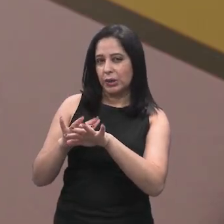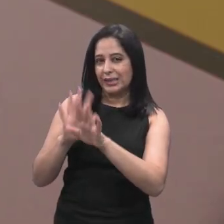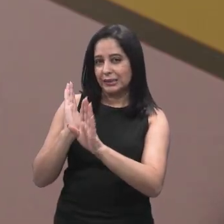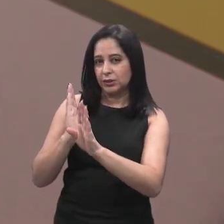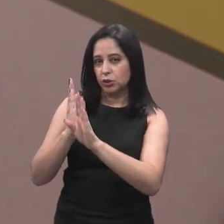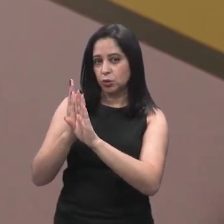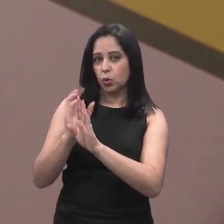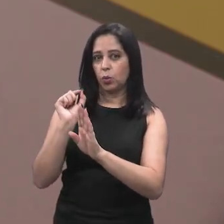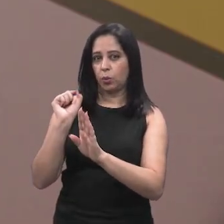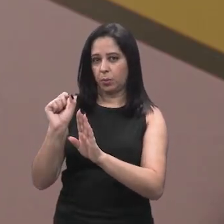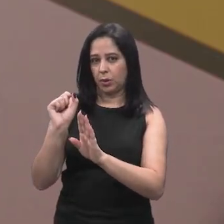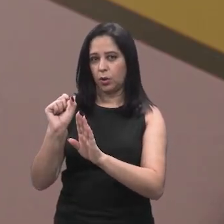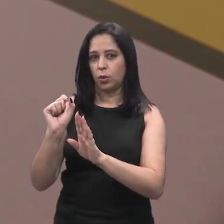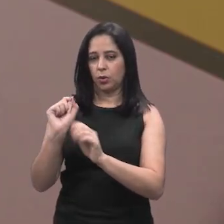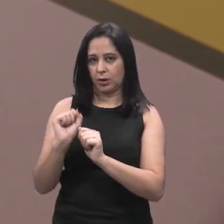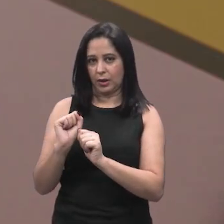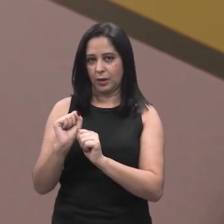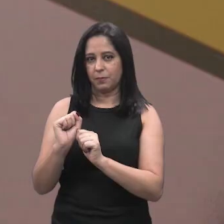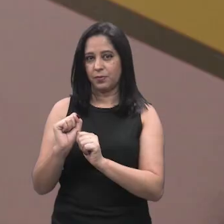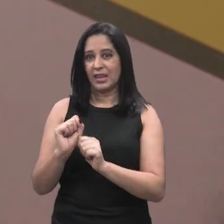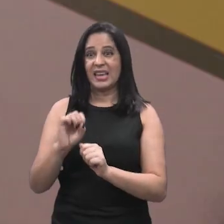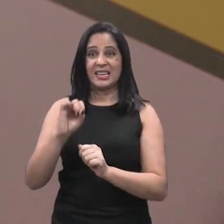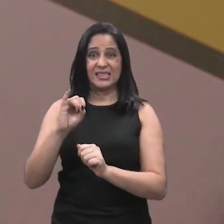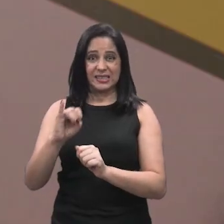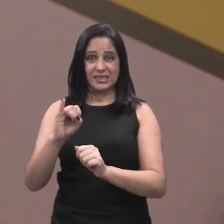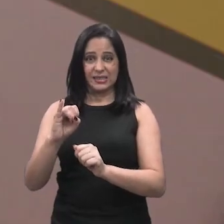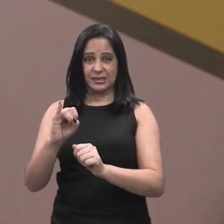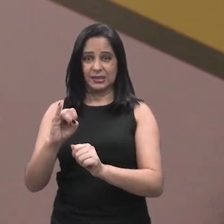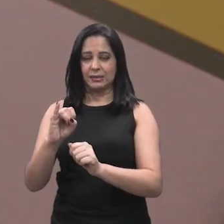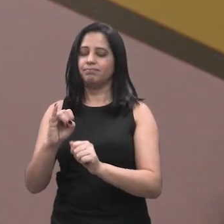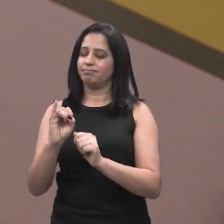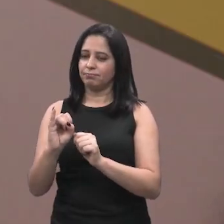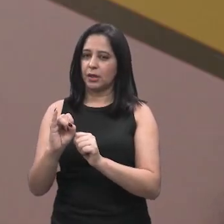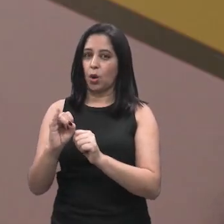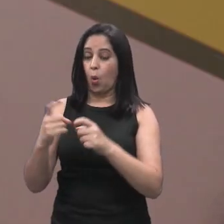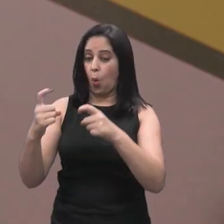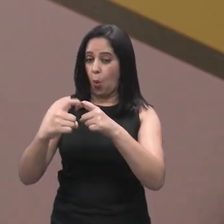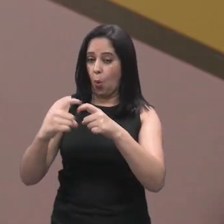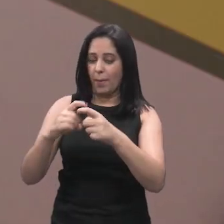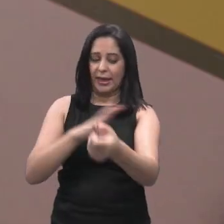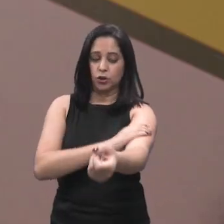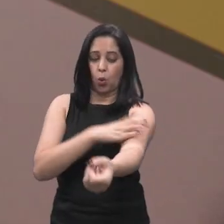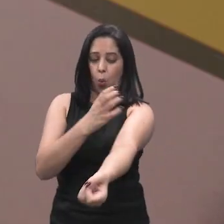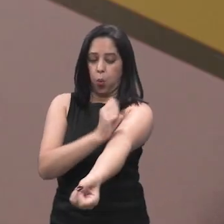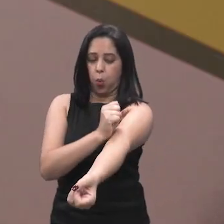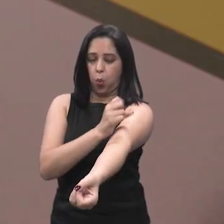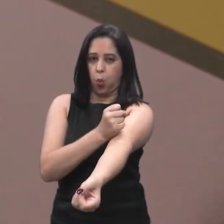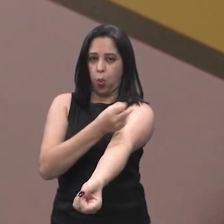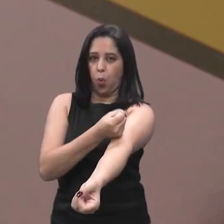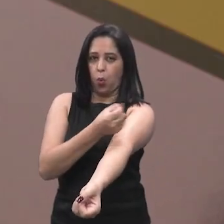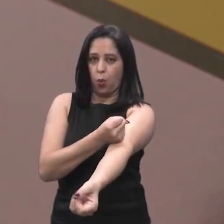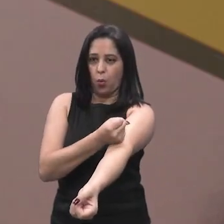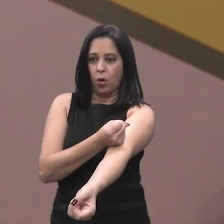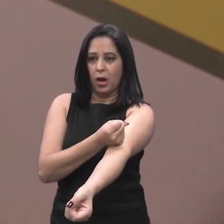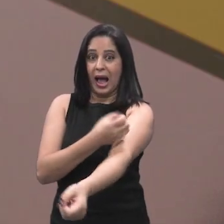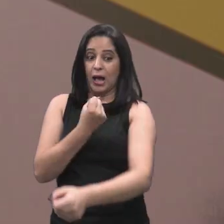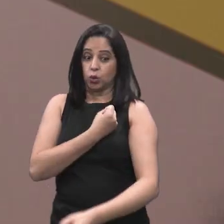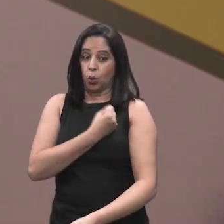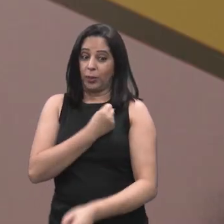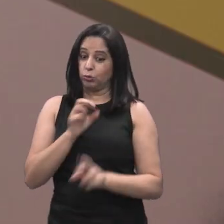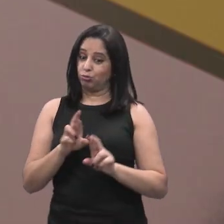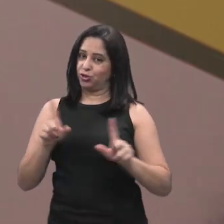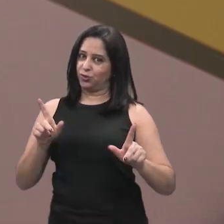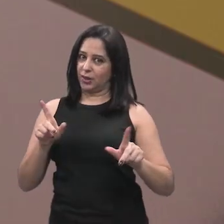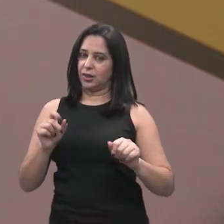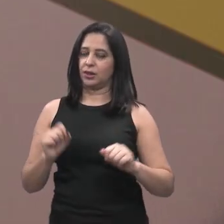seriam 2 medidas em diferentes momentos com o médico. É o que a gente fala que é o diagnóstico de hipertensão